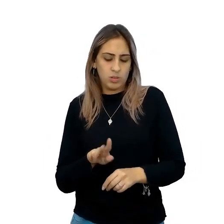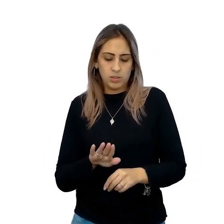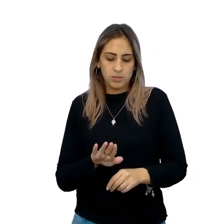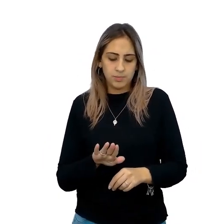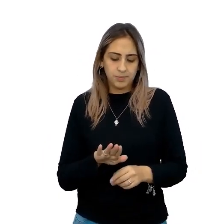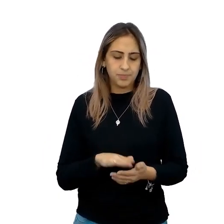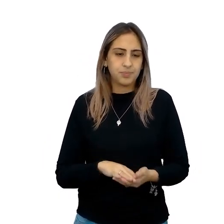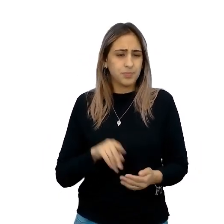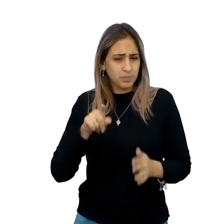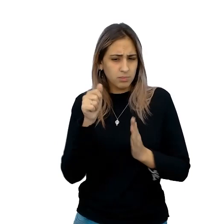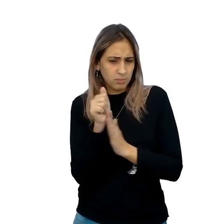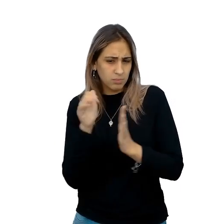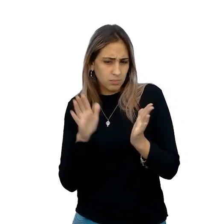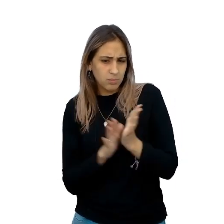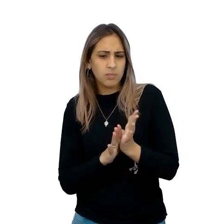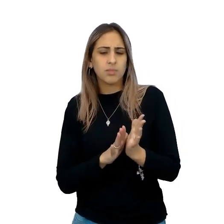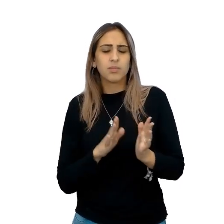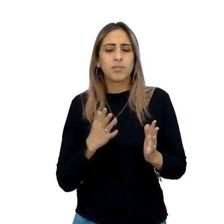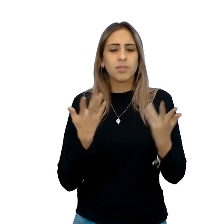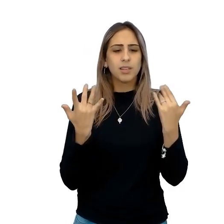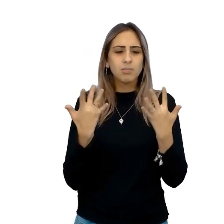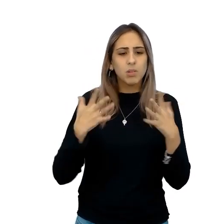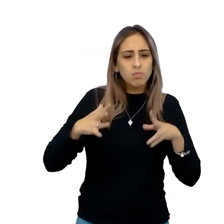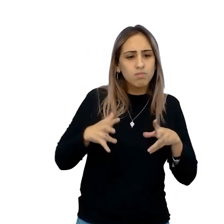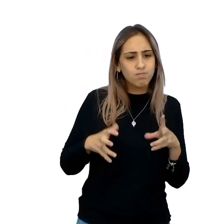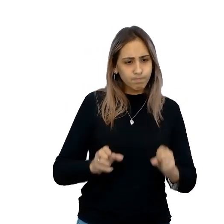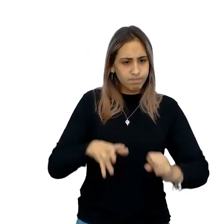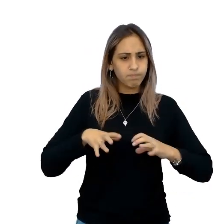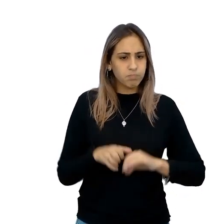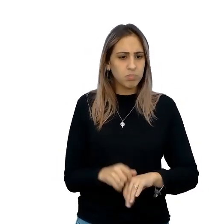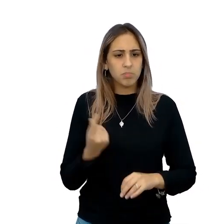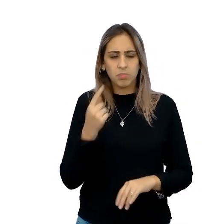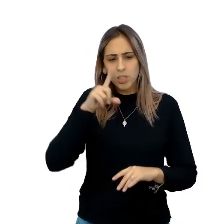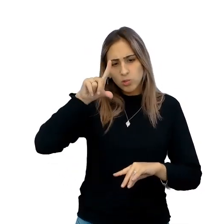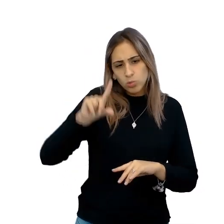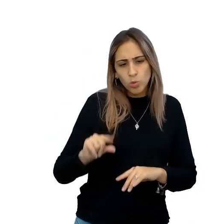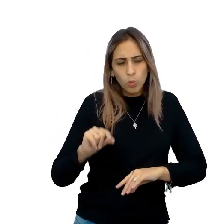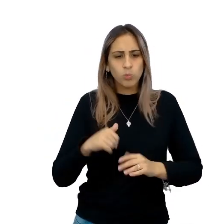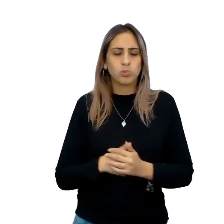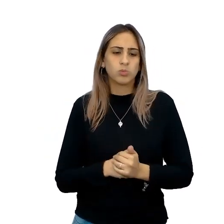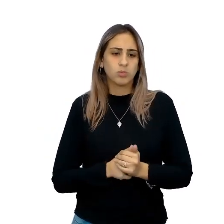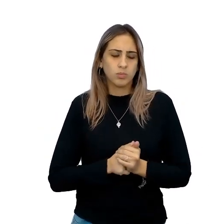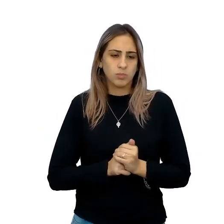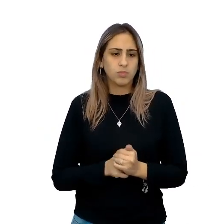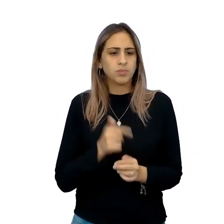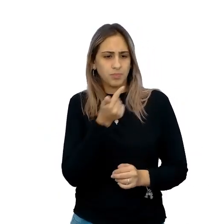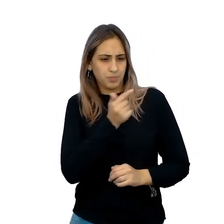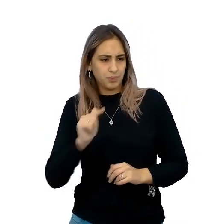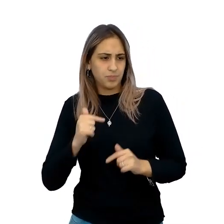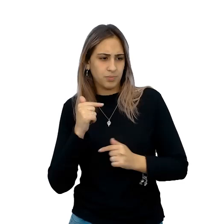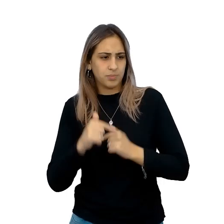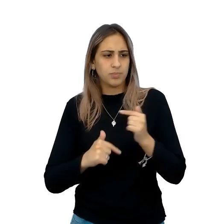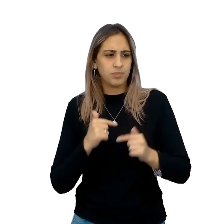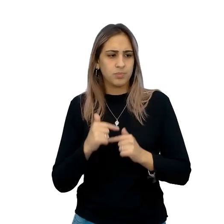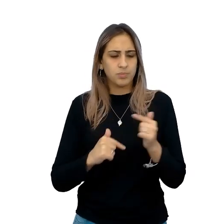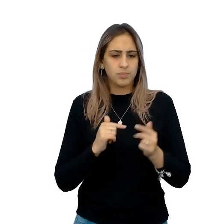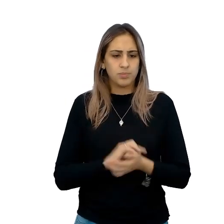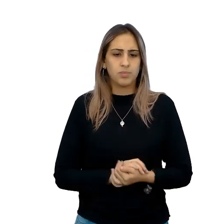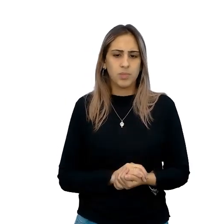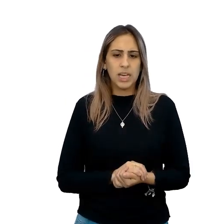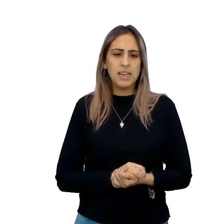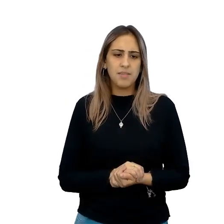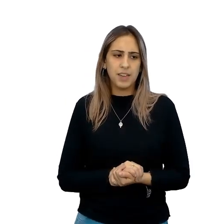né? Então, atividades mão na massa, de baixo custo, era uma das sugestões. Outra, trabalhar com